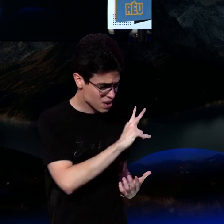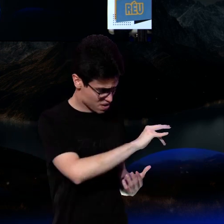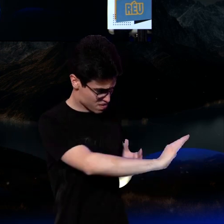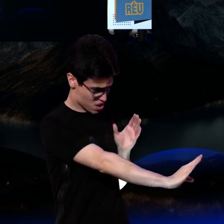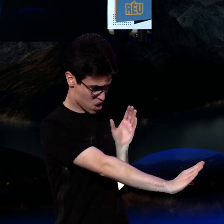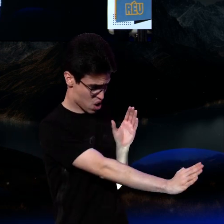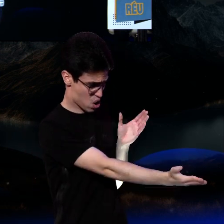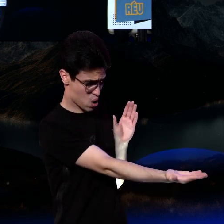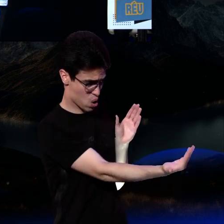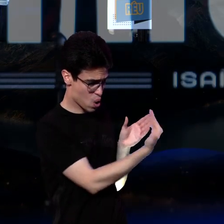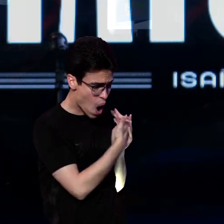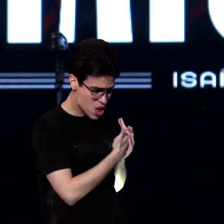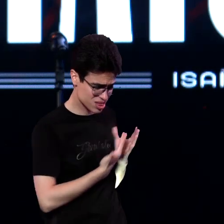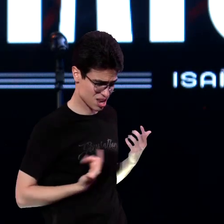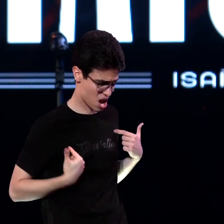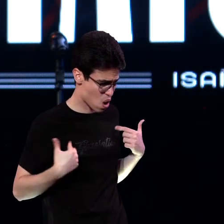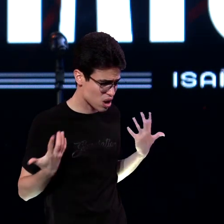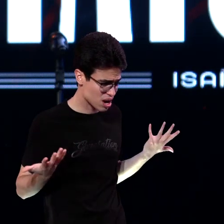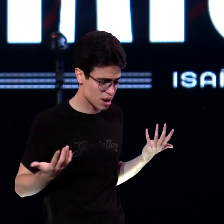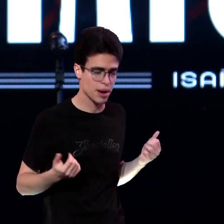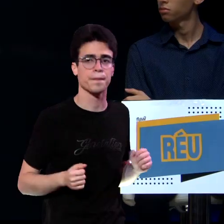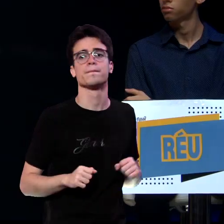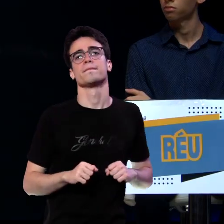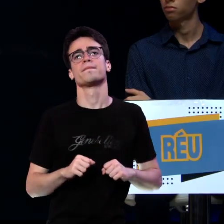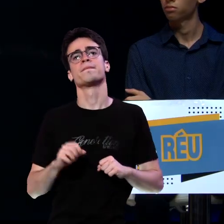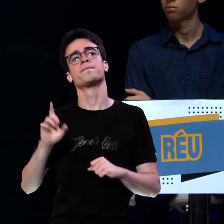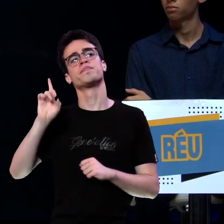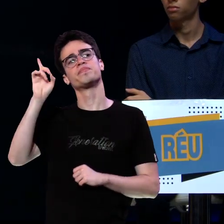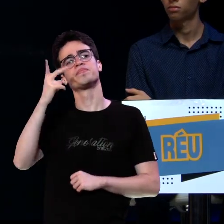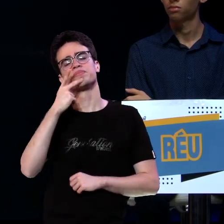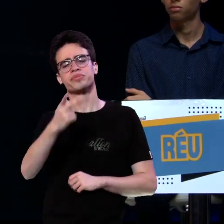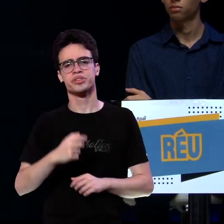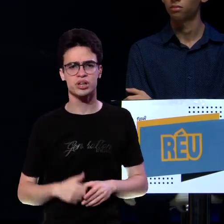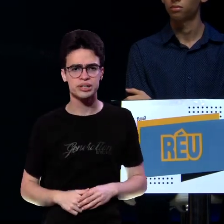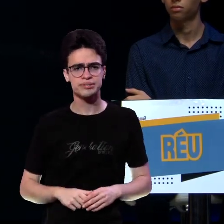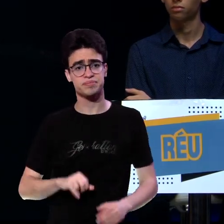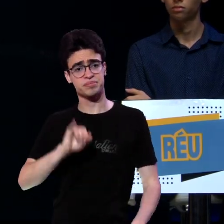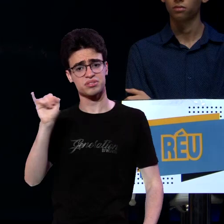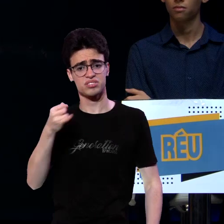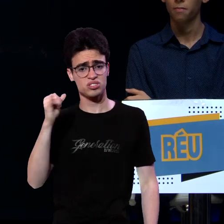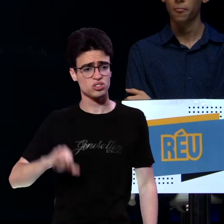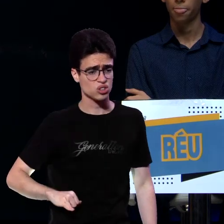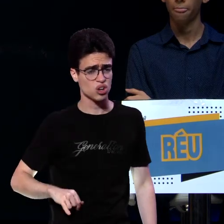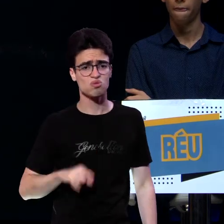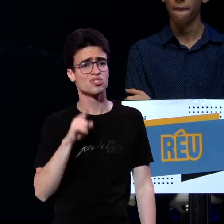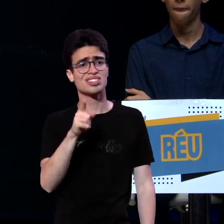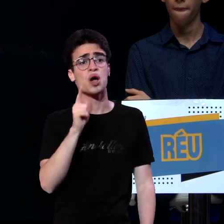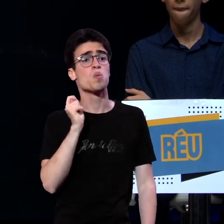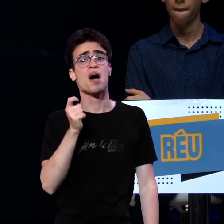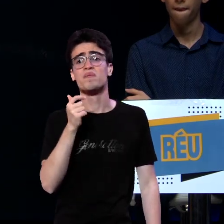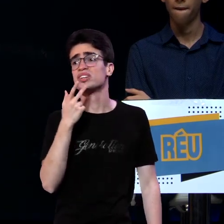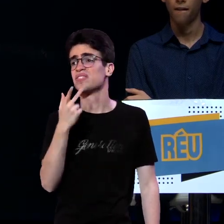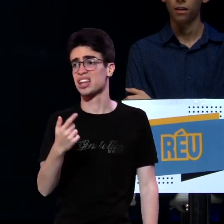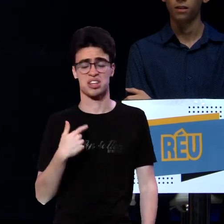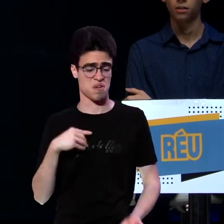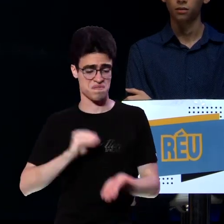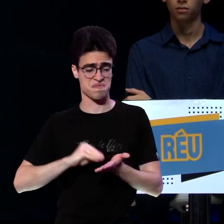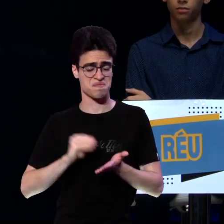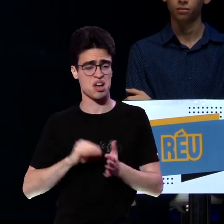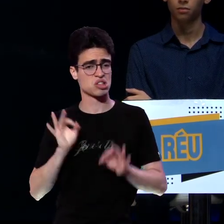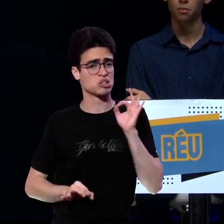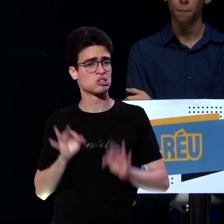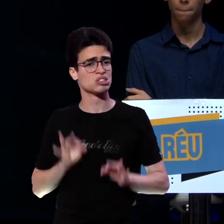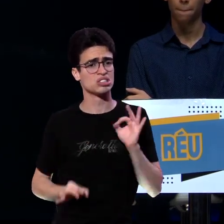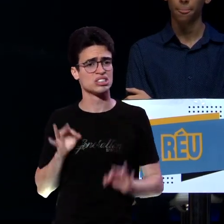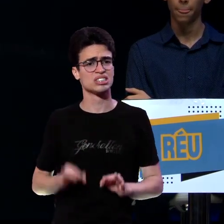para justificar-se? Deus estava falando, Jó, você está quase falando que eu sou injusto só para justificar a sua